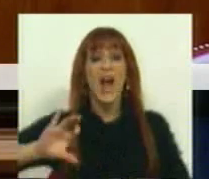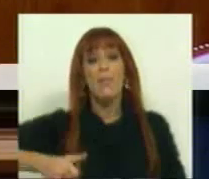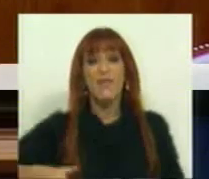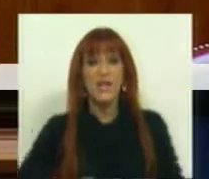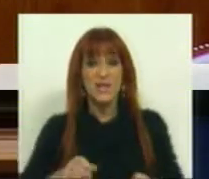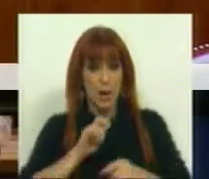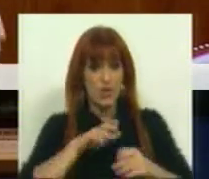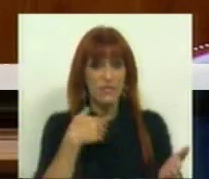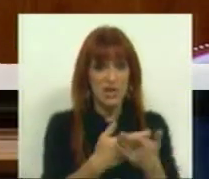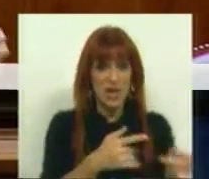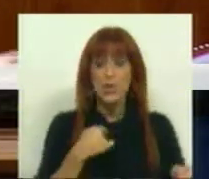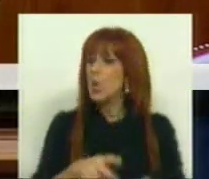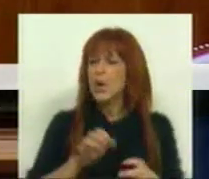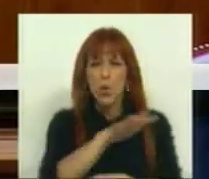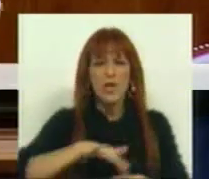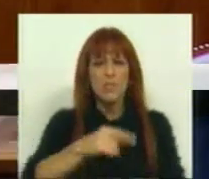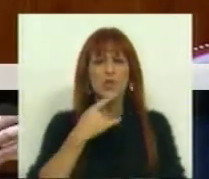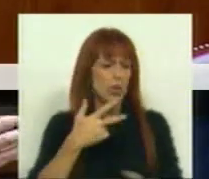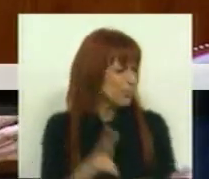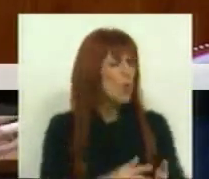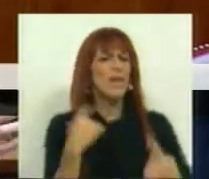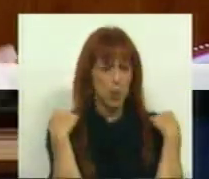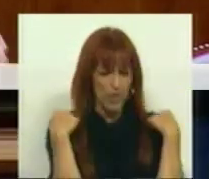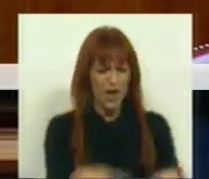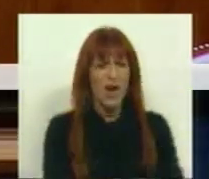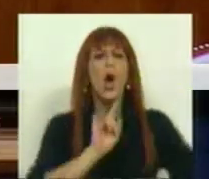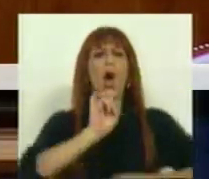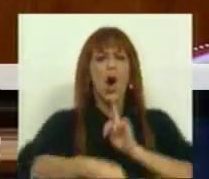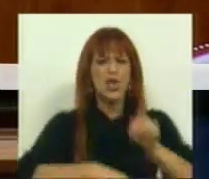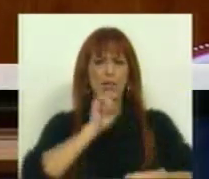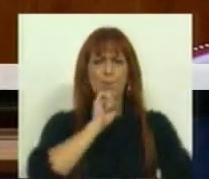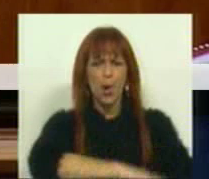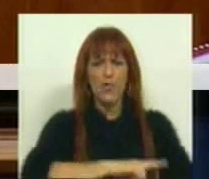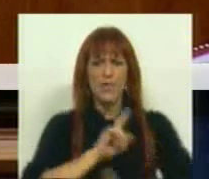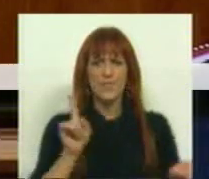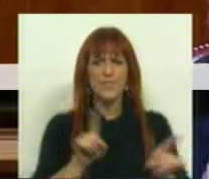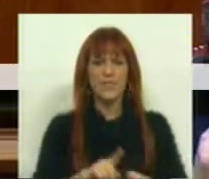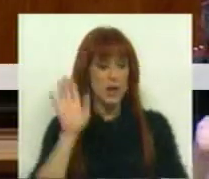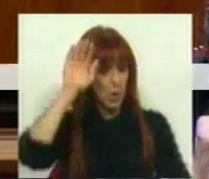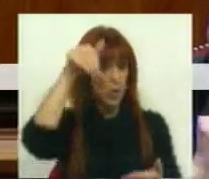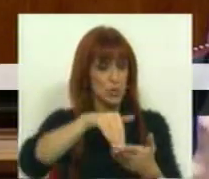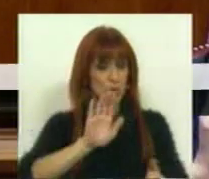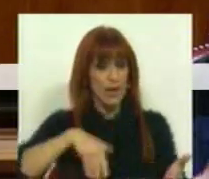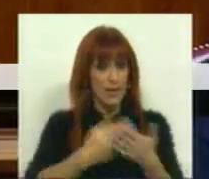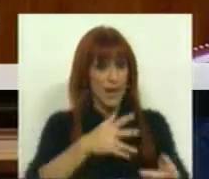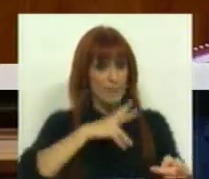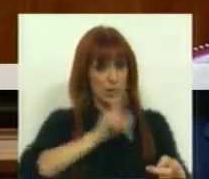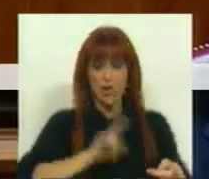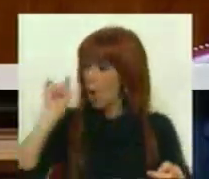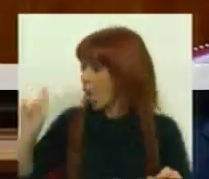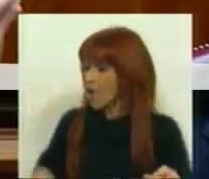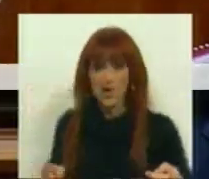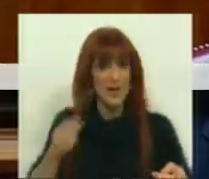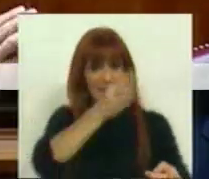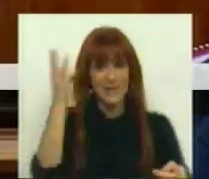como nessa entrevista, eu dei uma dimensão realista daquilo que poderia ser a consequência para Portugal